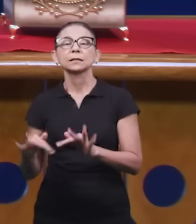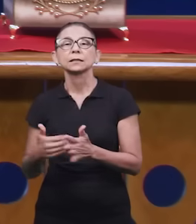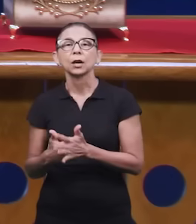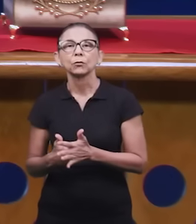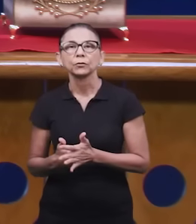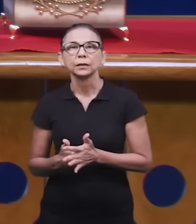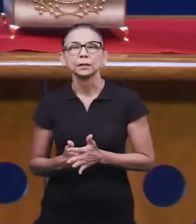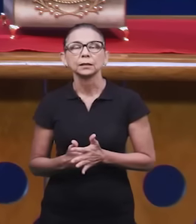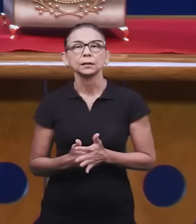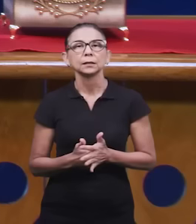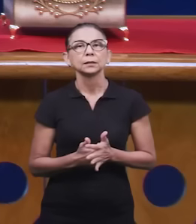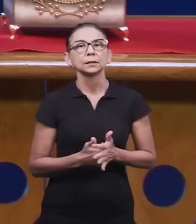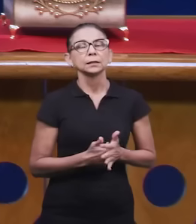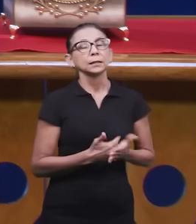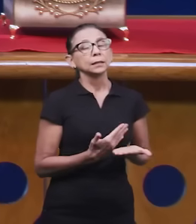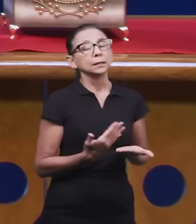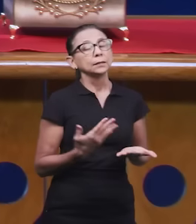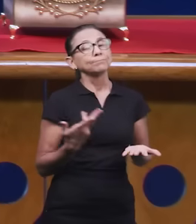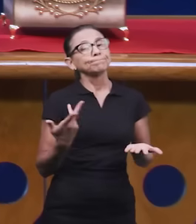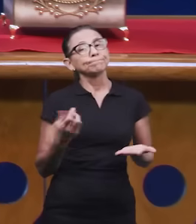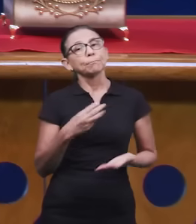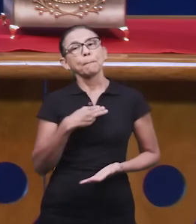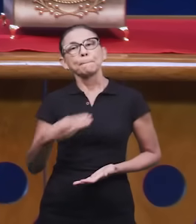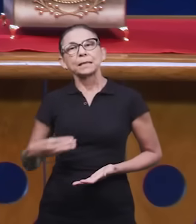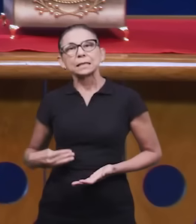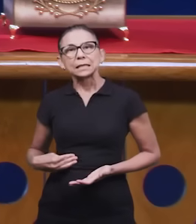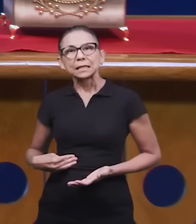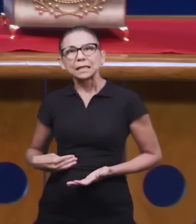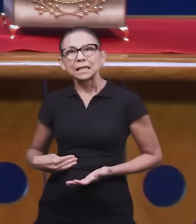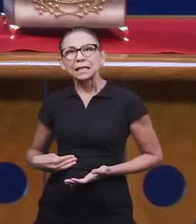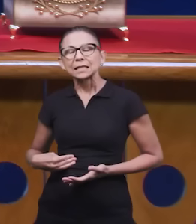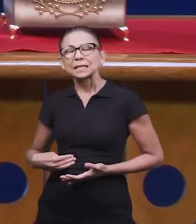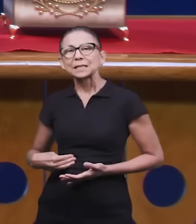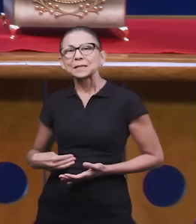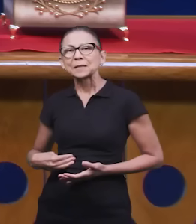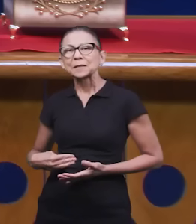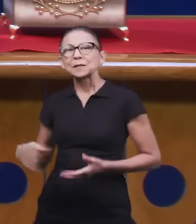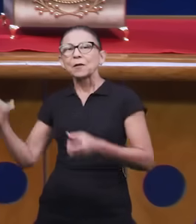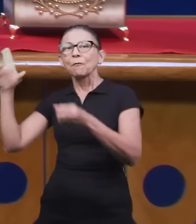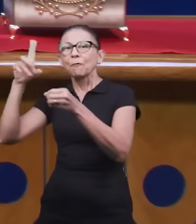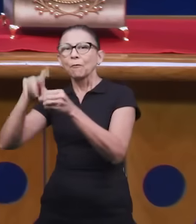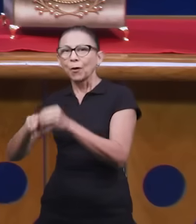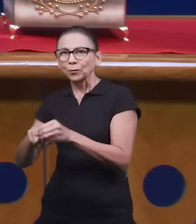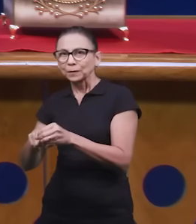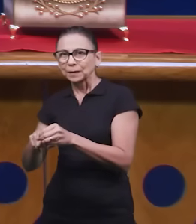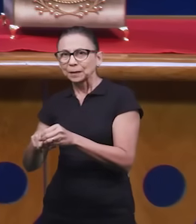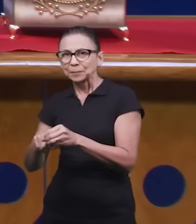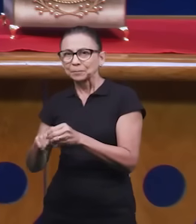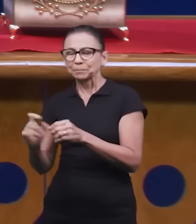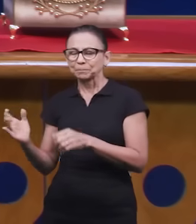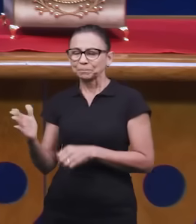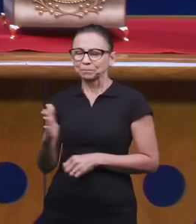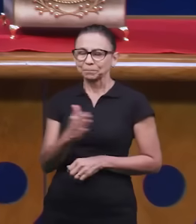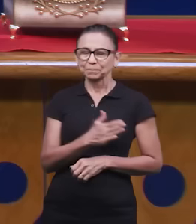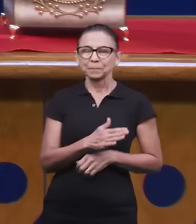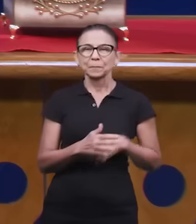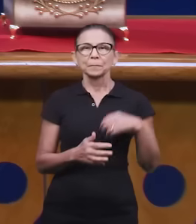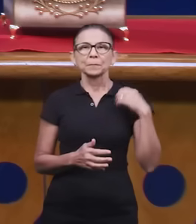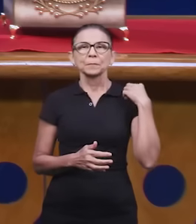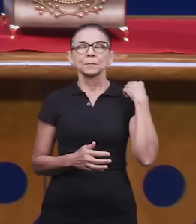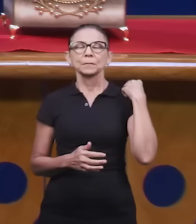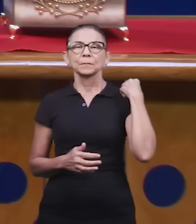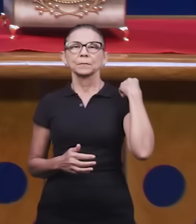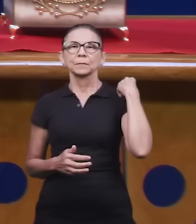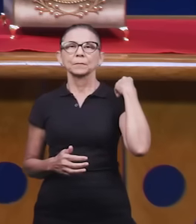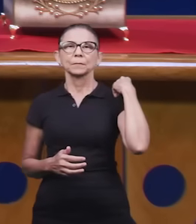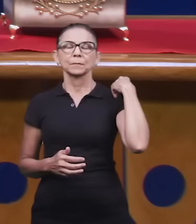final de tudo, o príncipe, o Messias, vem. Vamos fechar falando disso. Pode passar mais